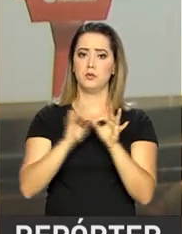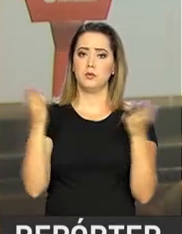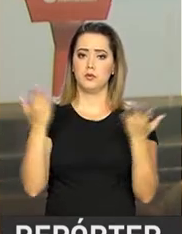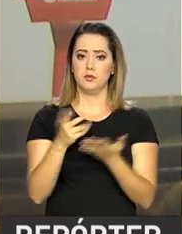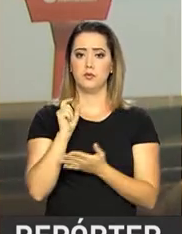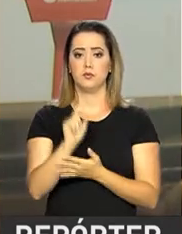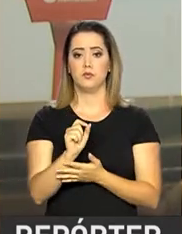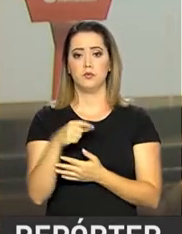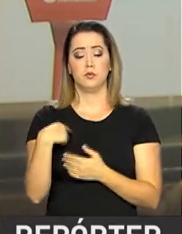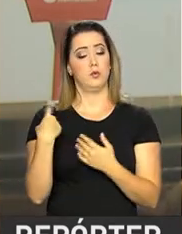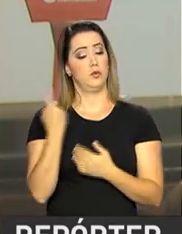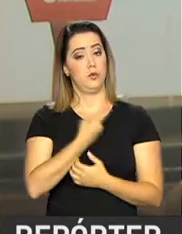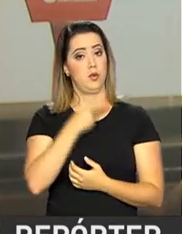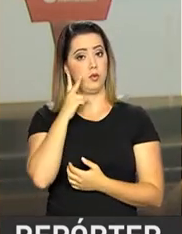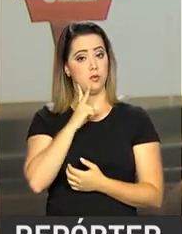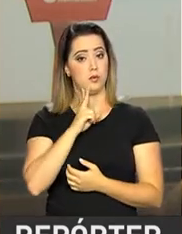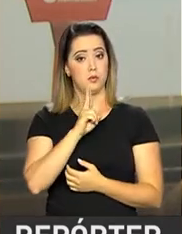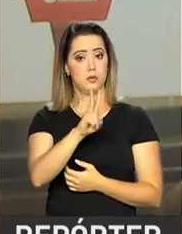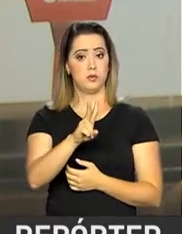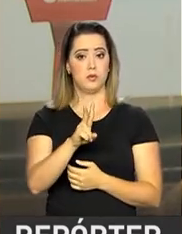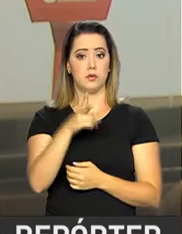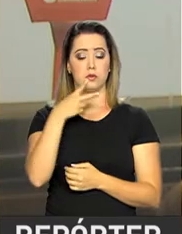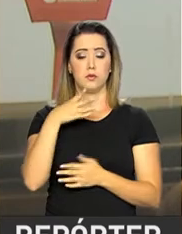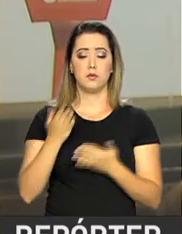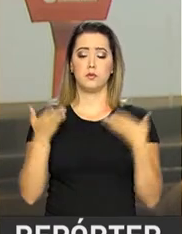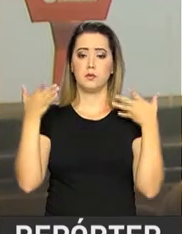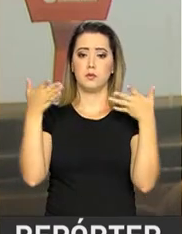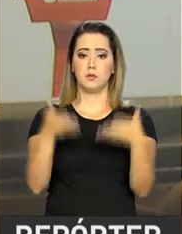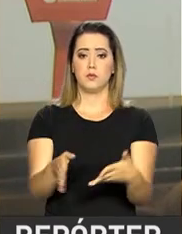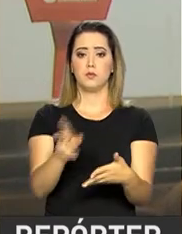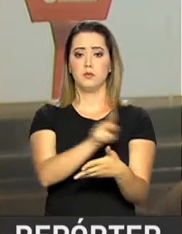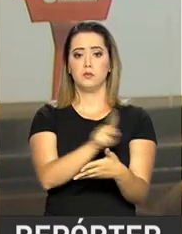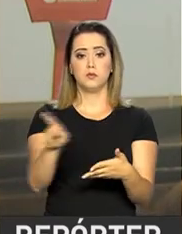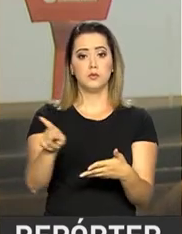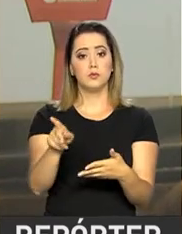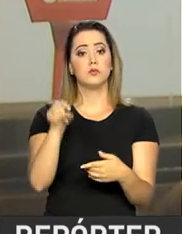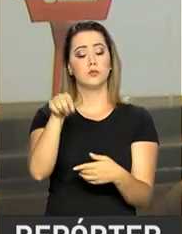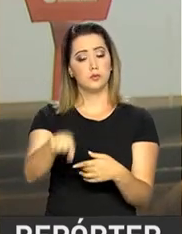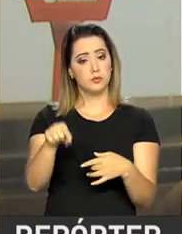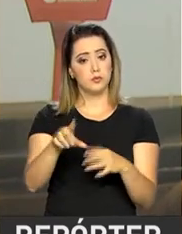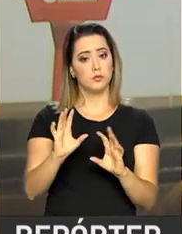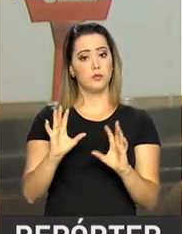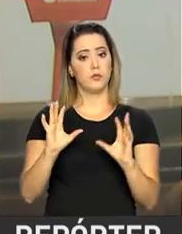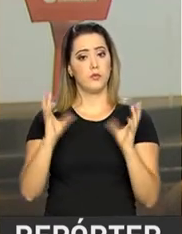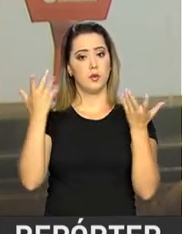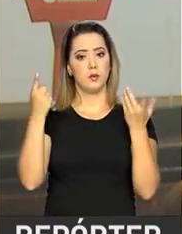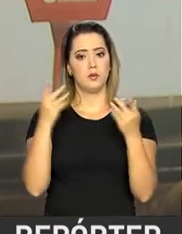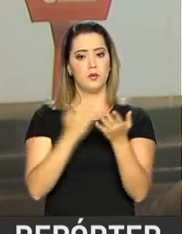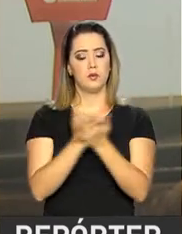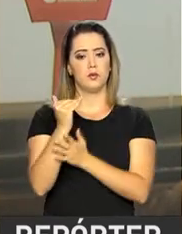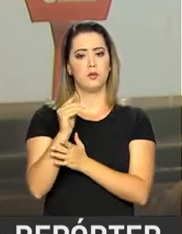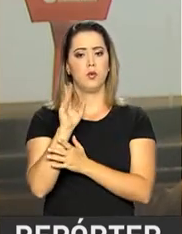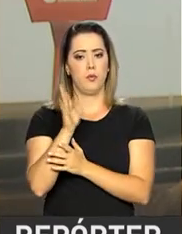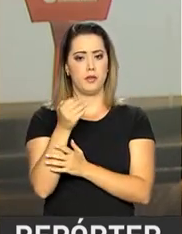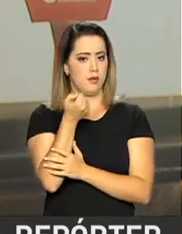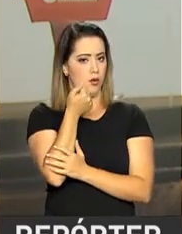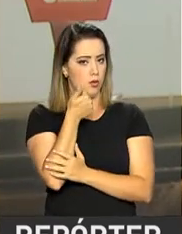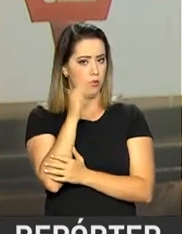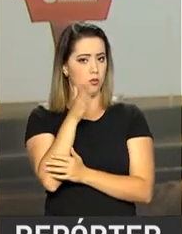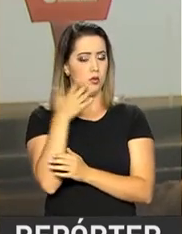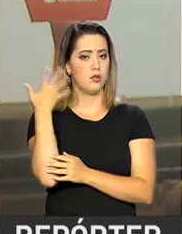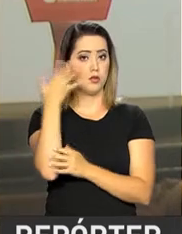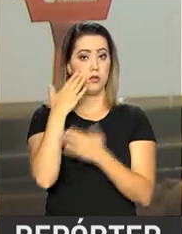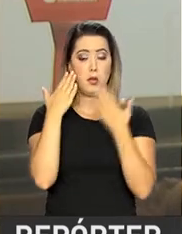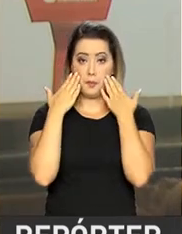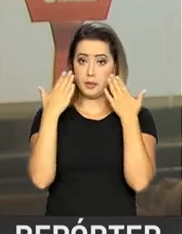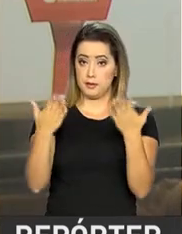são paulo nós vamos acompanhar a participação do presidente michel temer aqui no evento que começa dentro de instantes e será